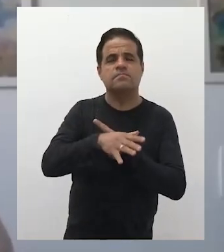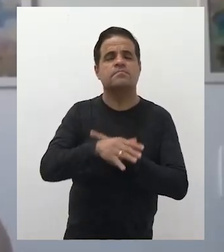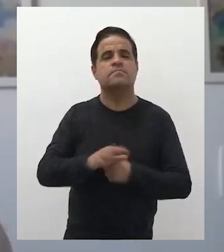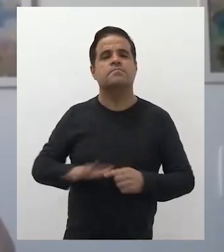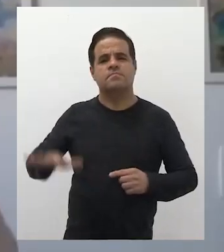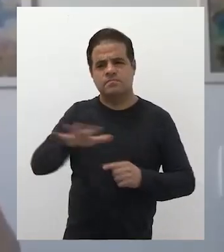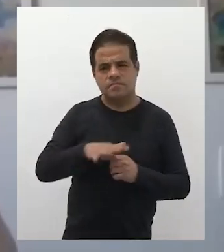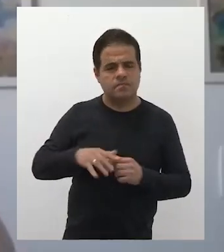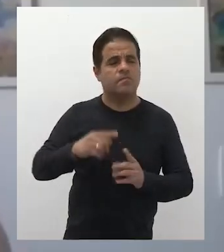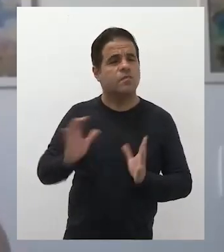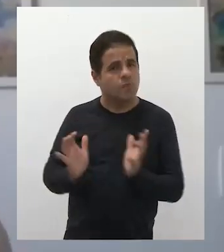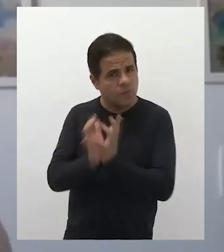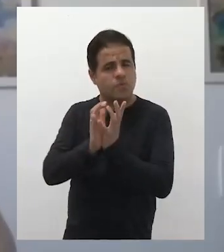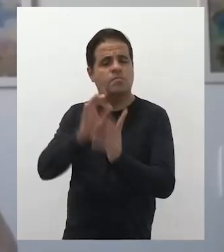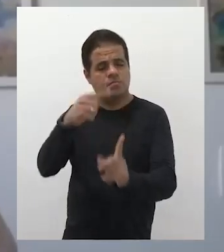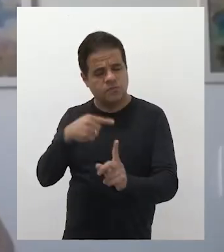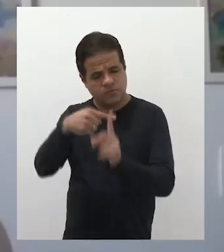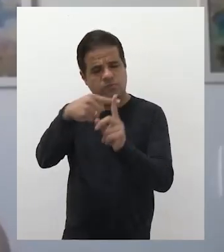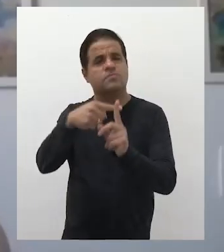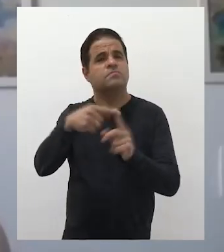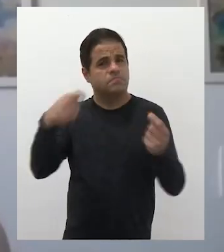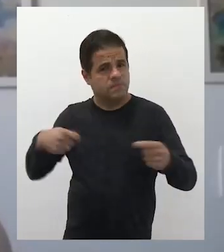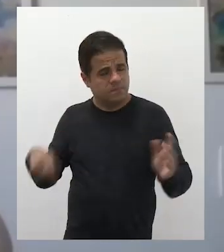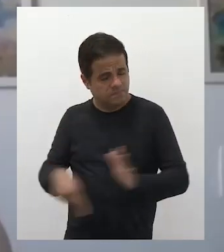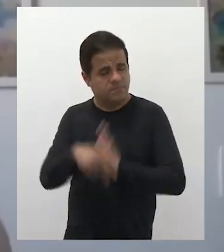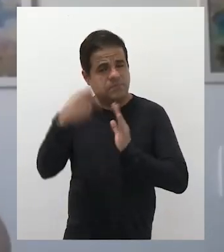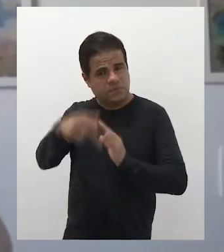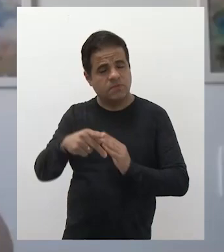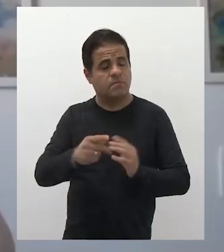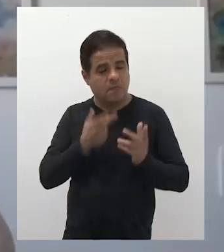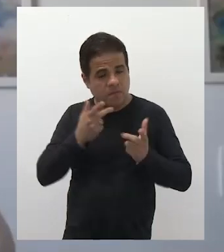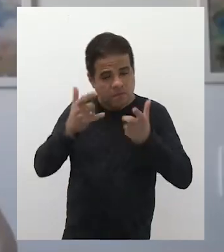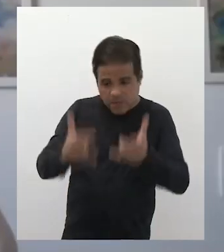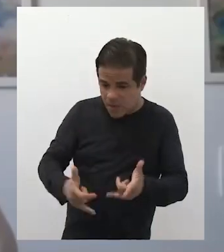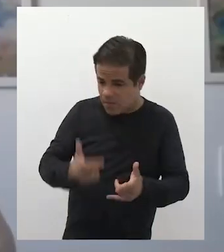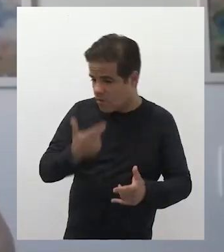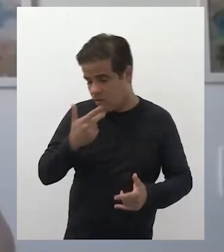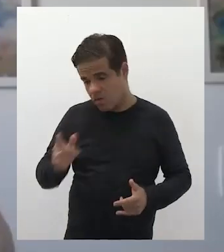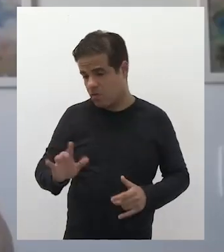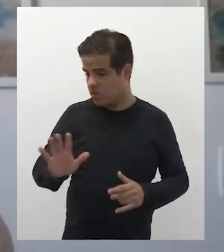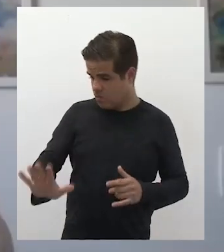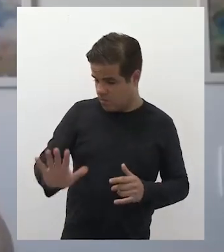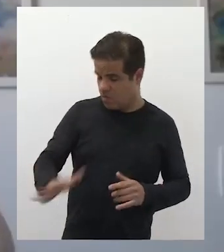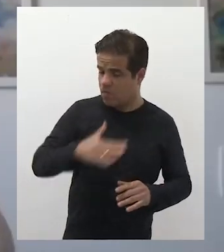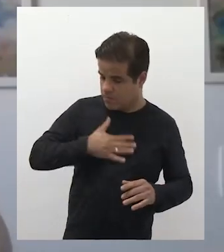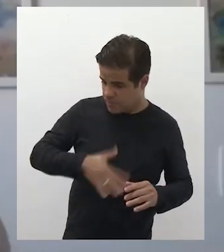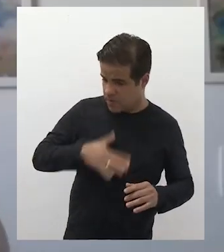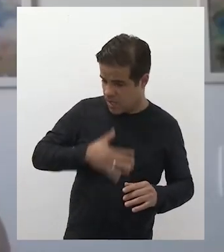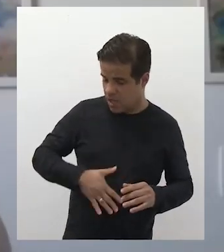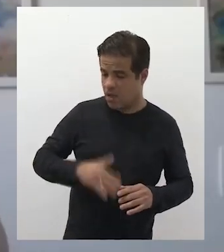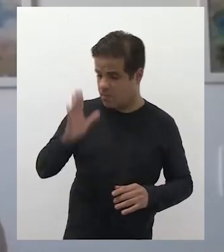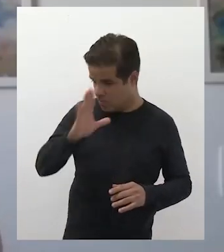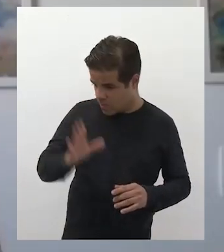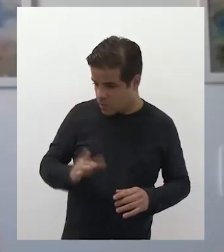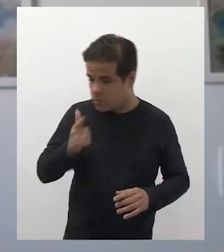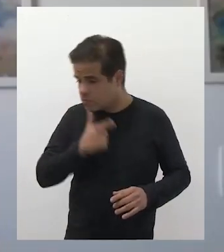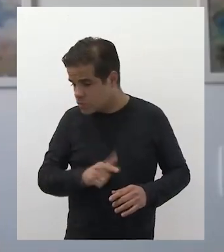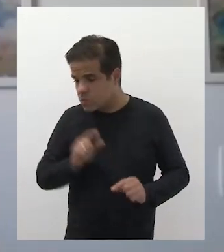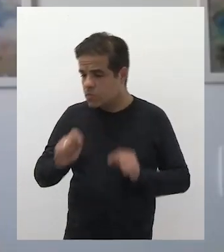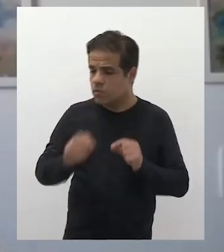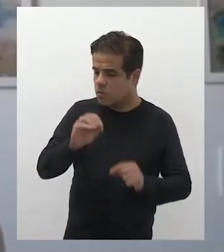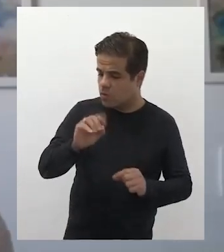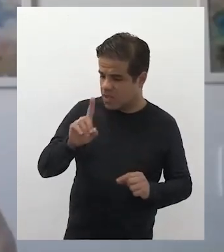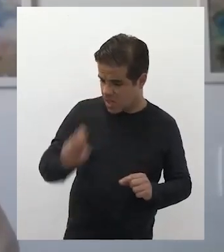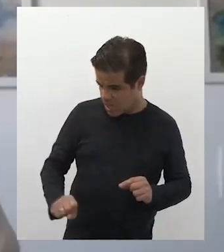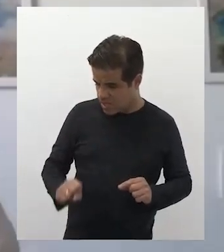pastorais da igreja, grupos, enfim, que pertençam à sociedade para dizer, olha, peraí, vamos com calma aí falando que o Brasil conseguiu todos os